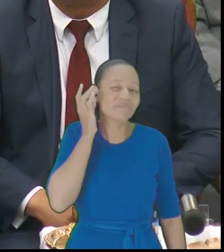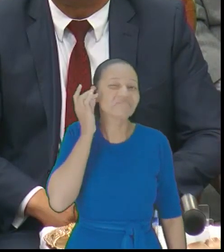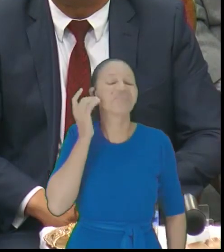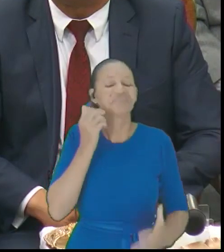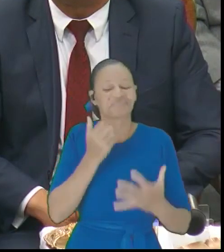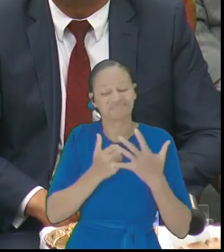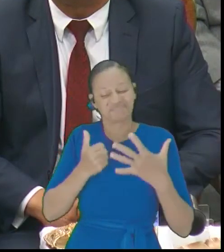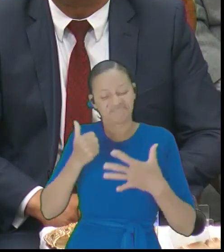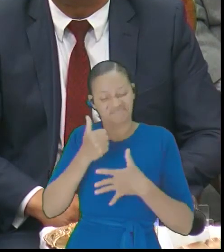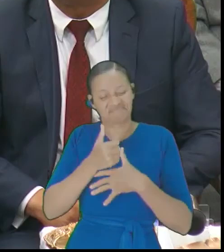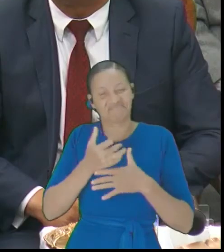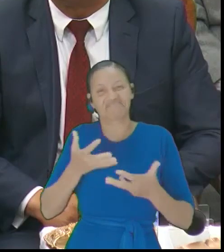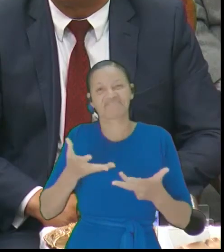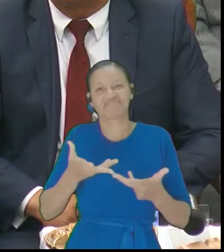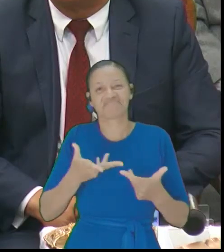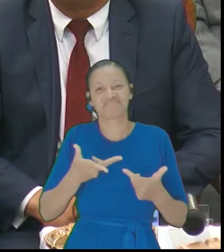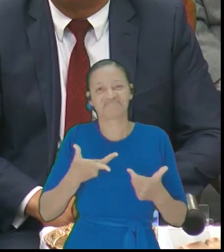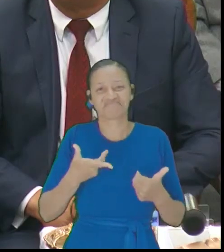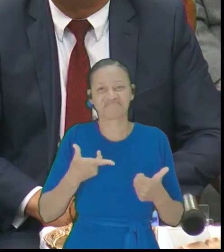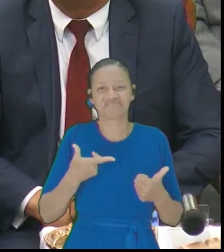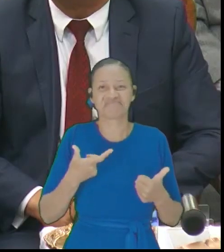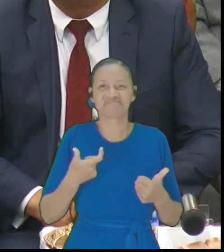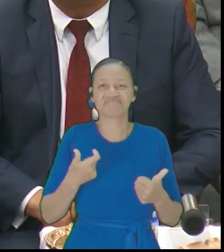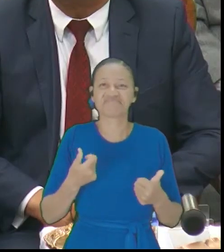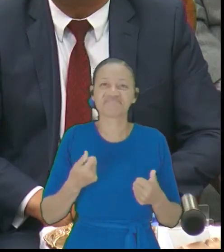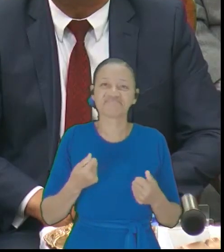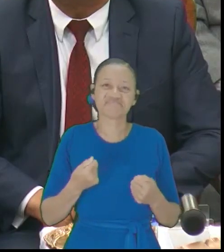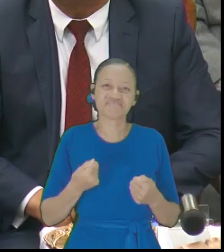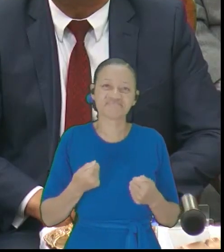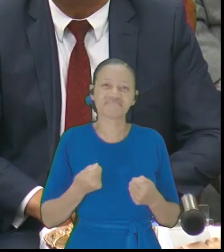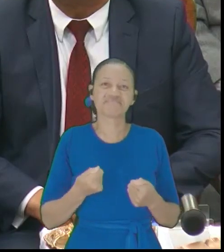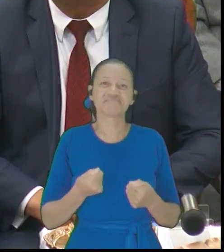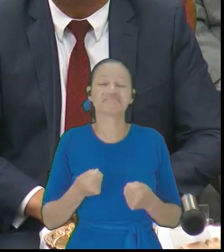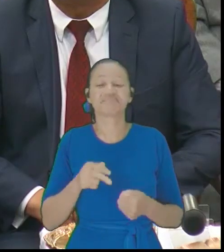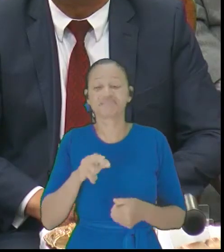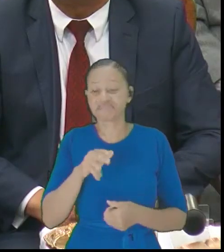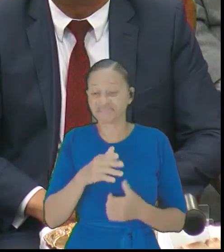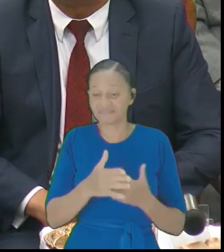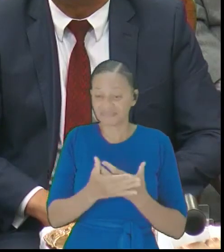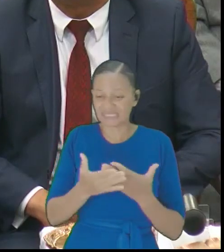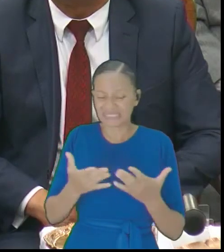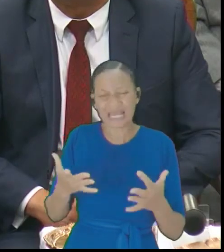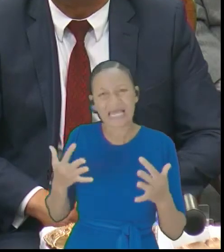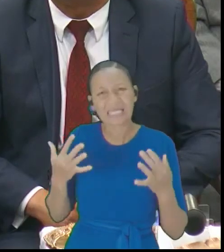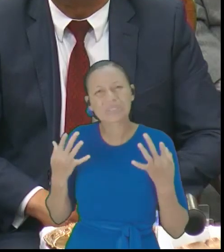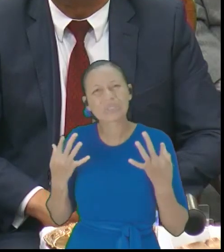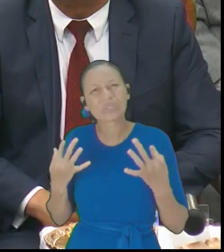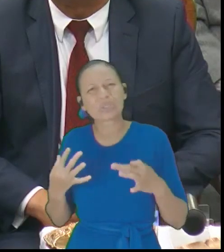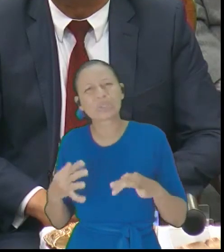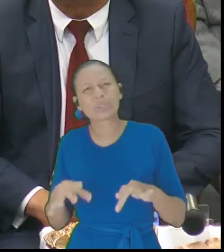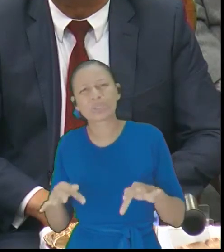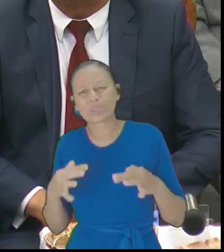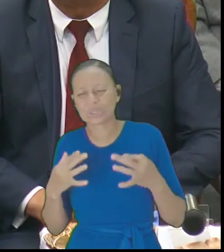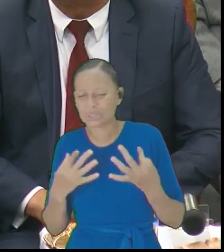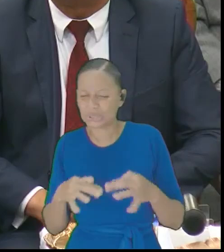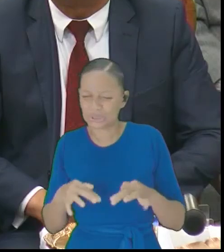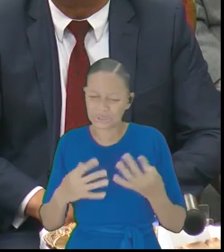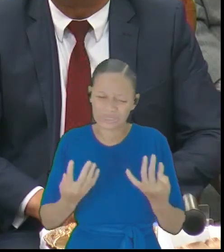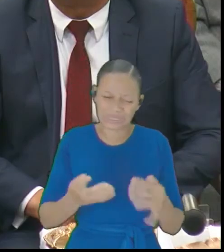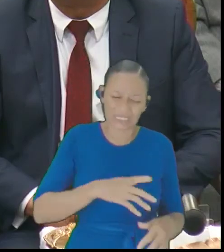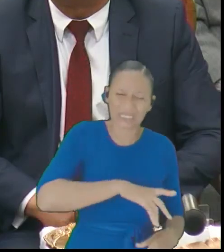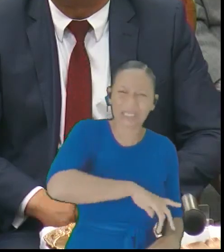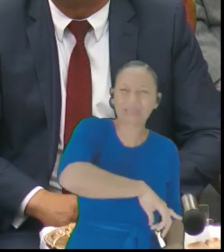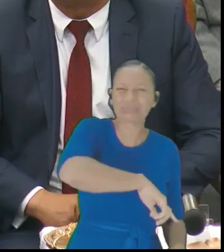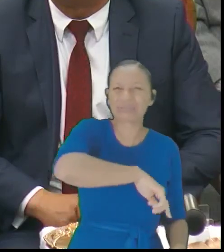aí. Fala aí. Irmão, a dor da espadada foi superada pelo toque